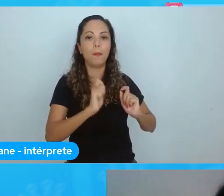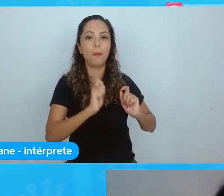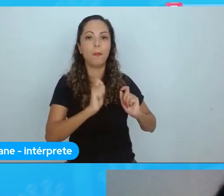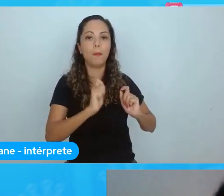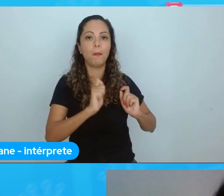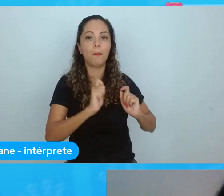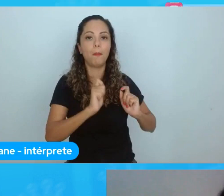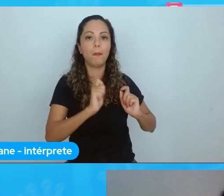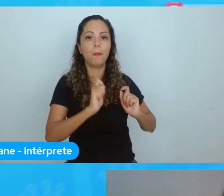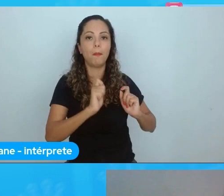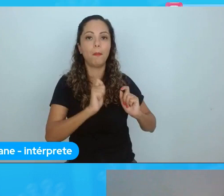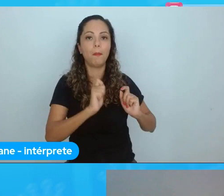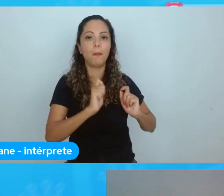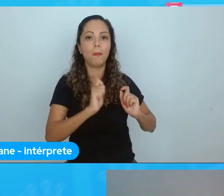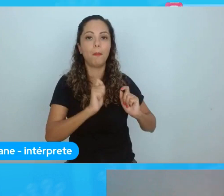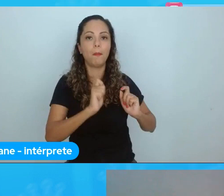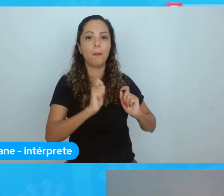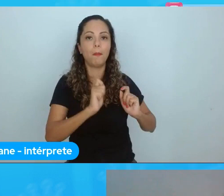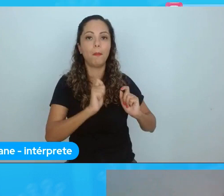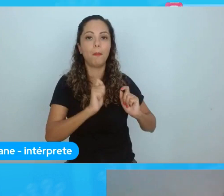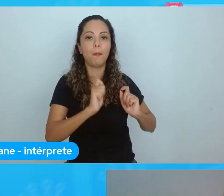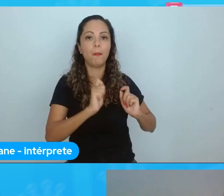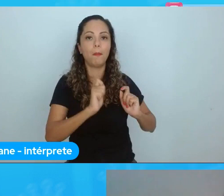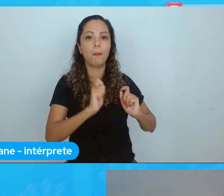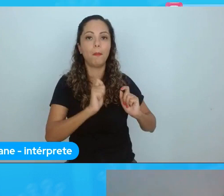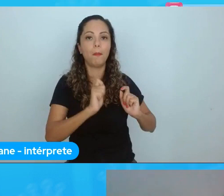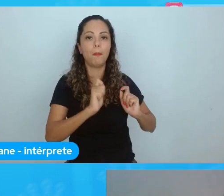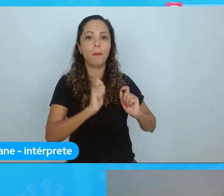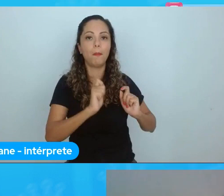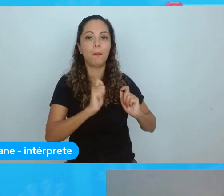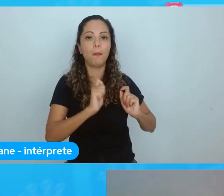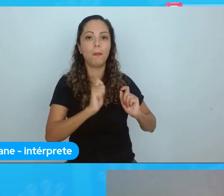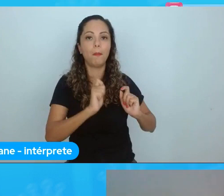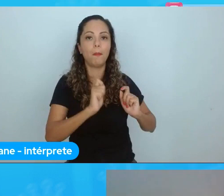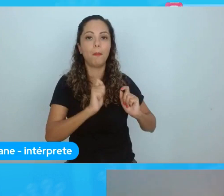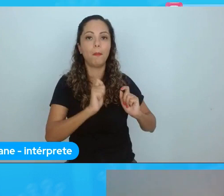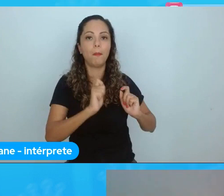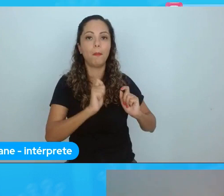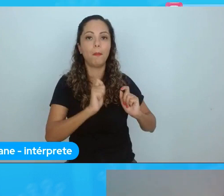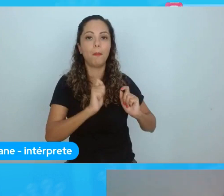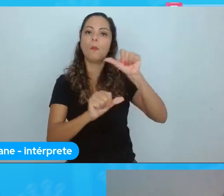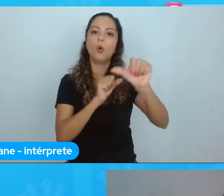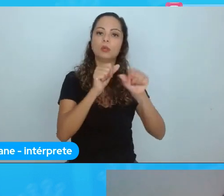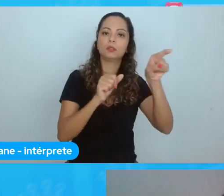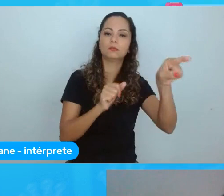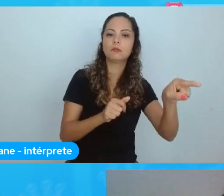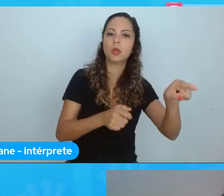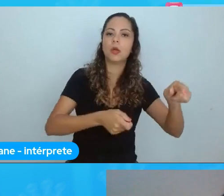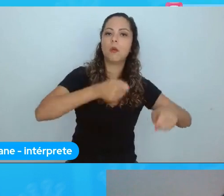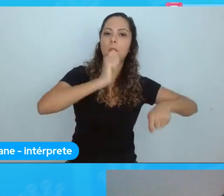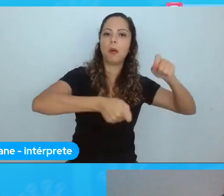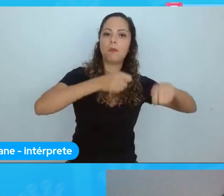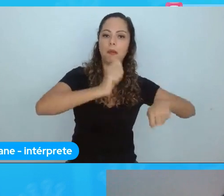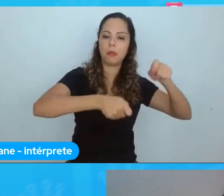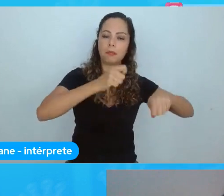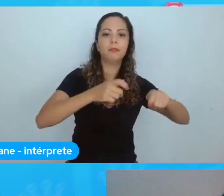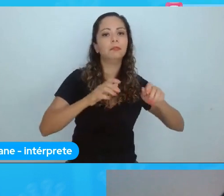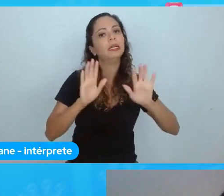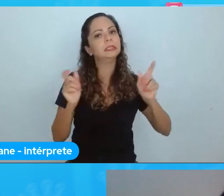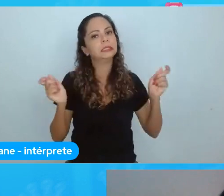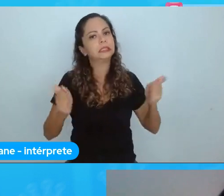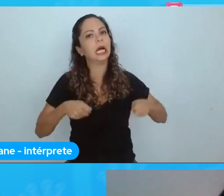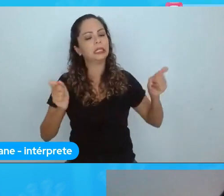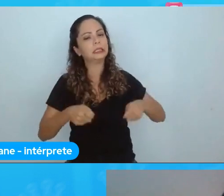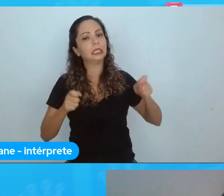batidas uma coisa, depois de 3 ele toca, bota mais outra. Fica complicado de organizar, mas dá. Se tiver